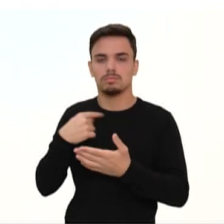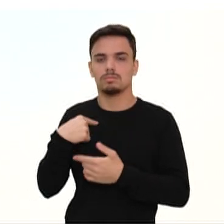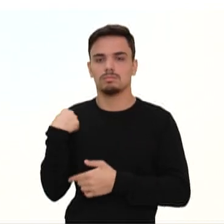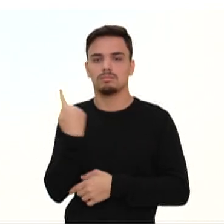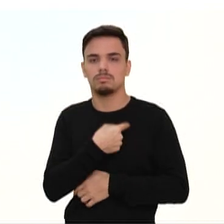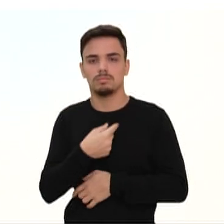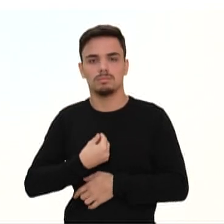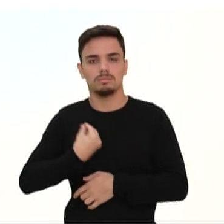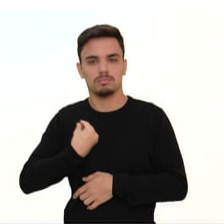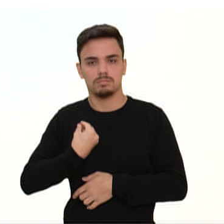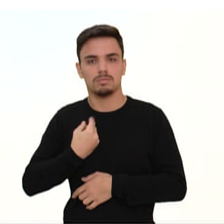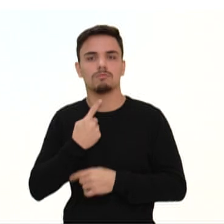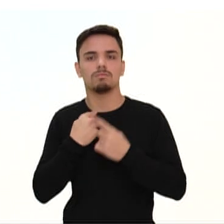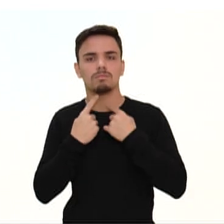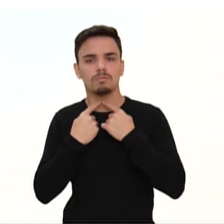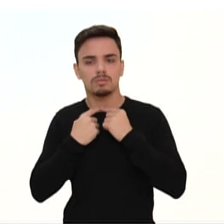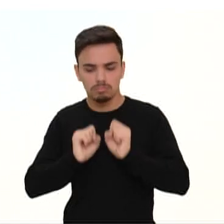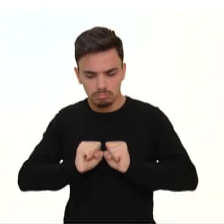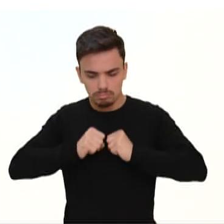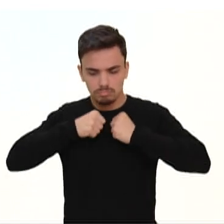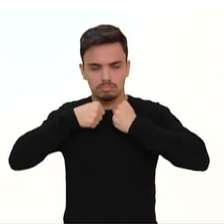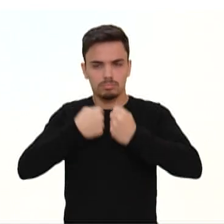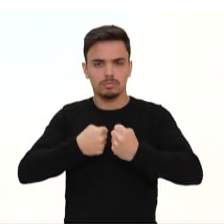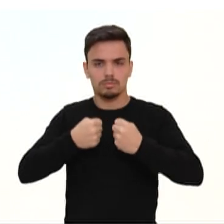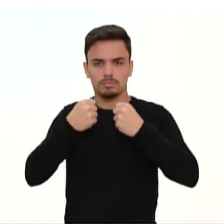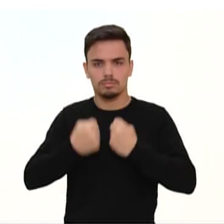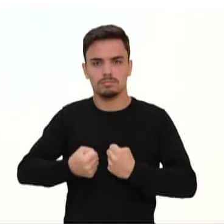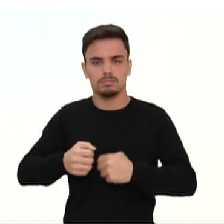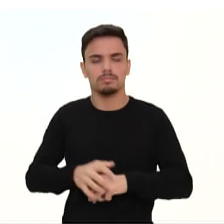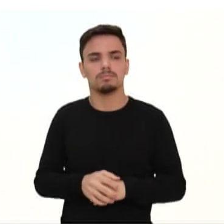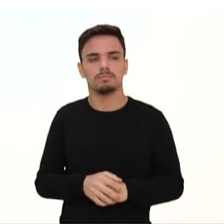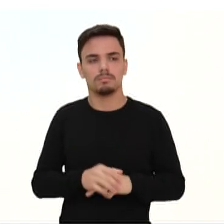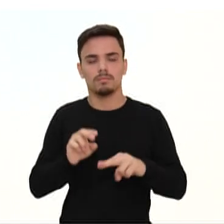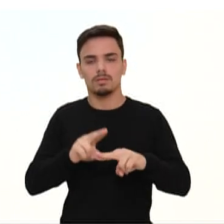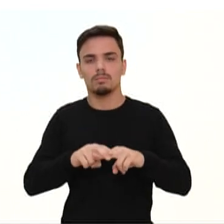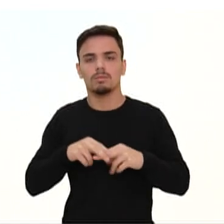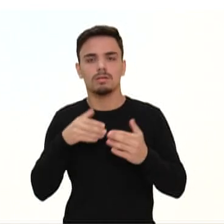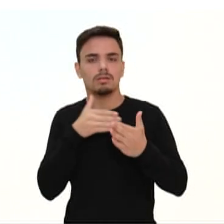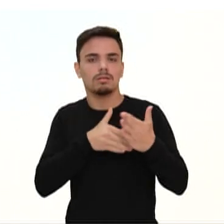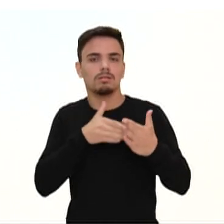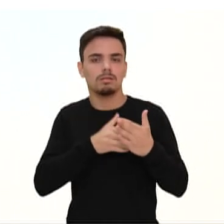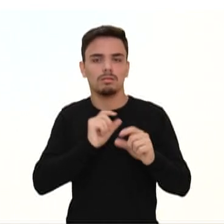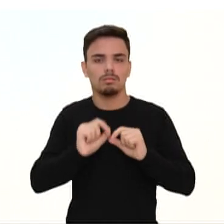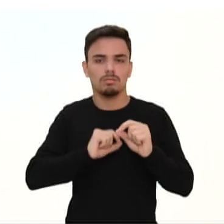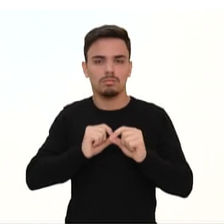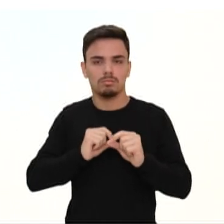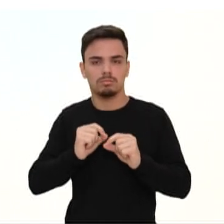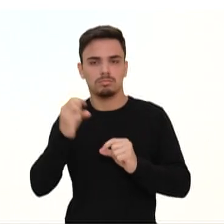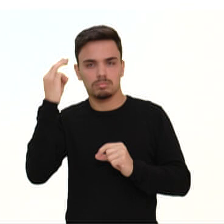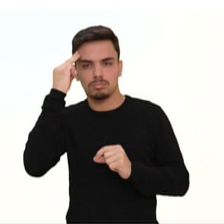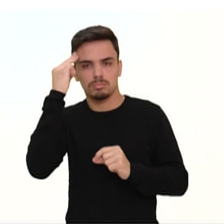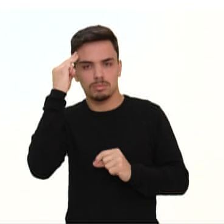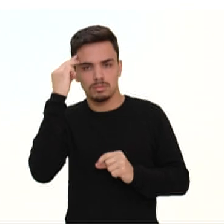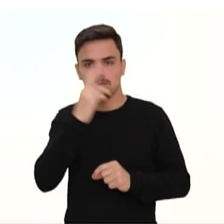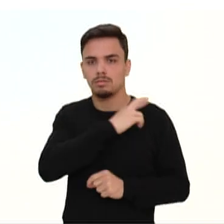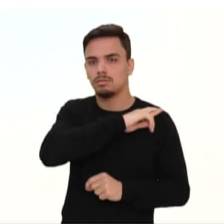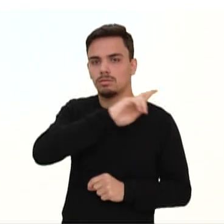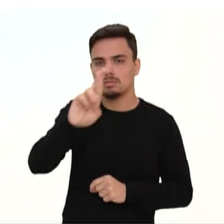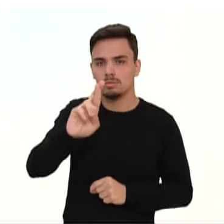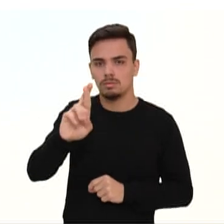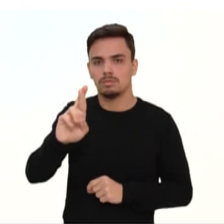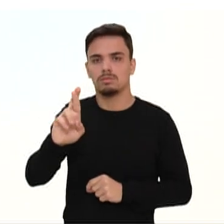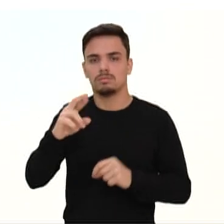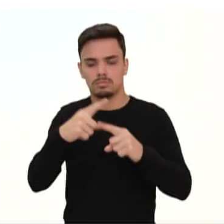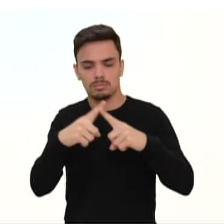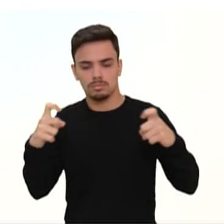vontade de poder ou vontade de potência. Essas barreiras, então, podem estar na moral, na religião, na ciência, na